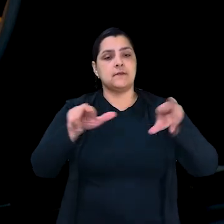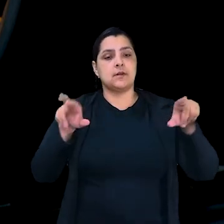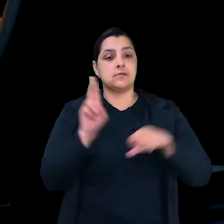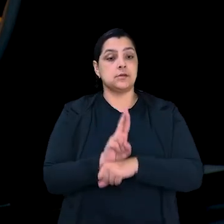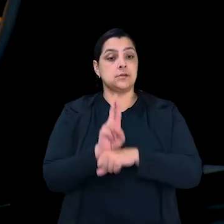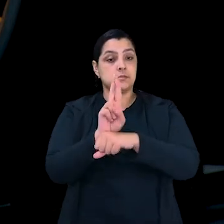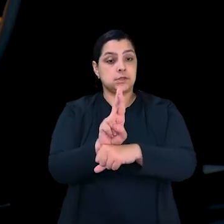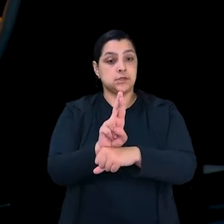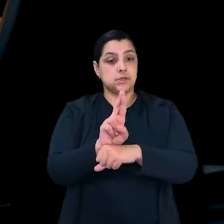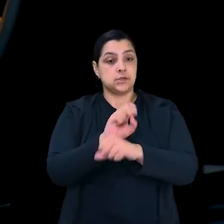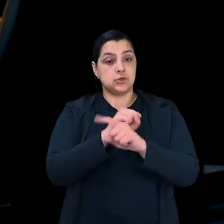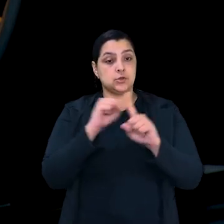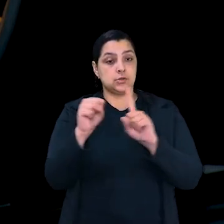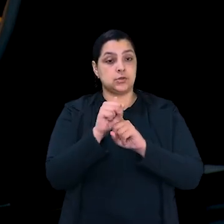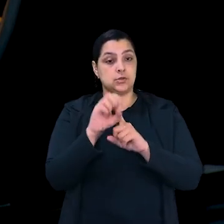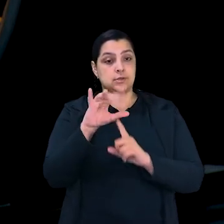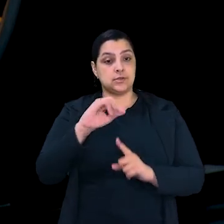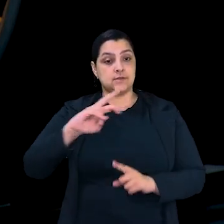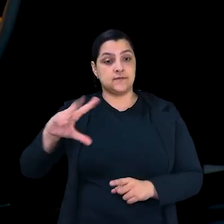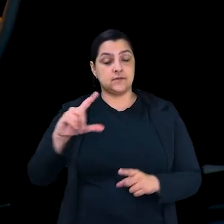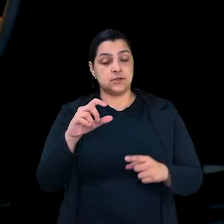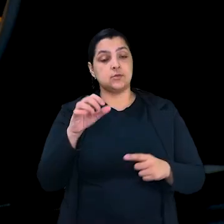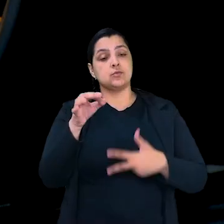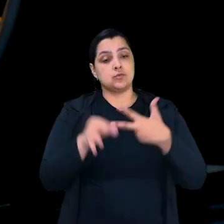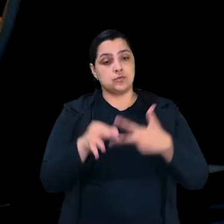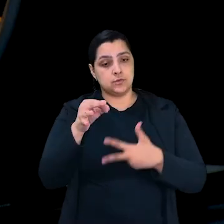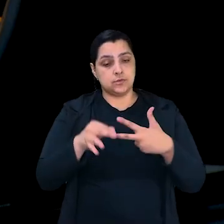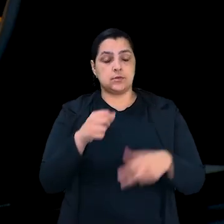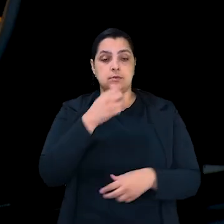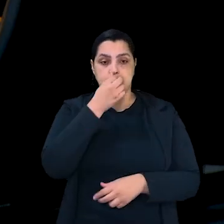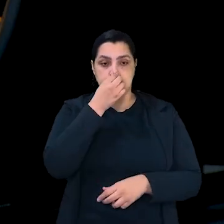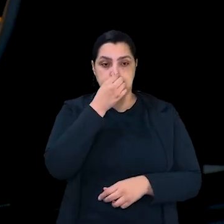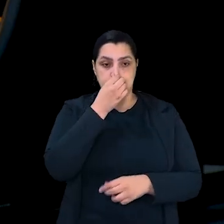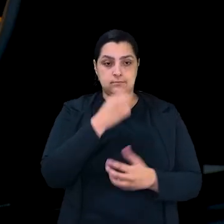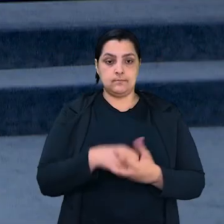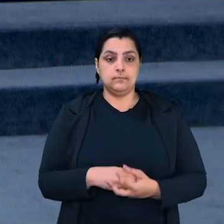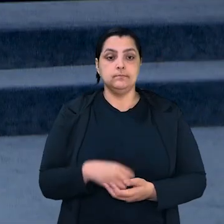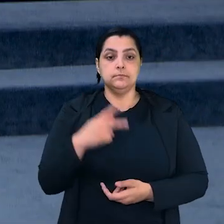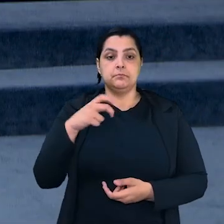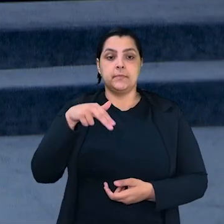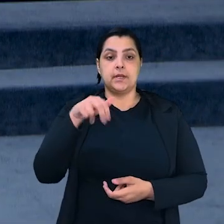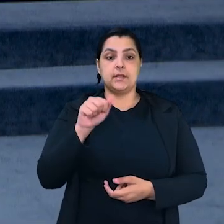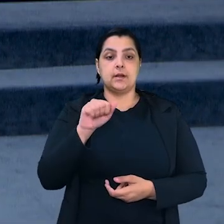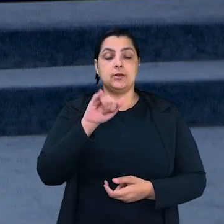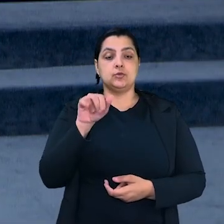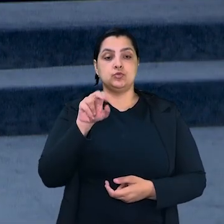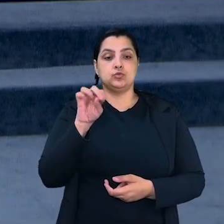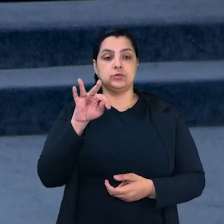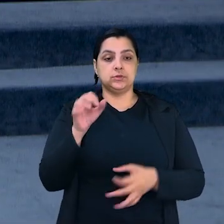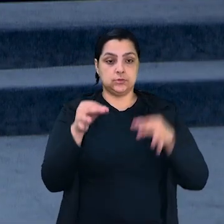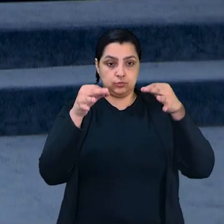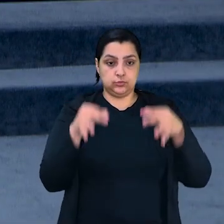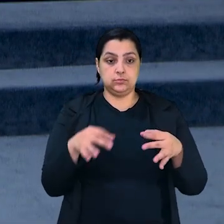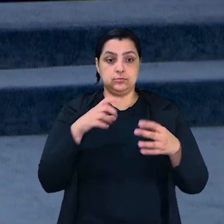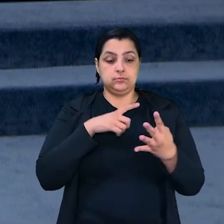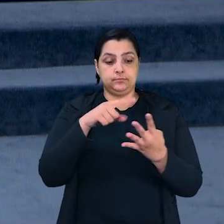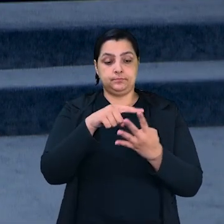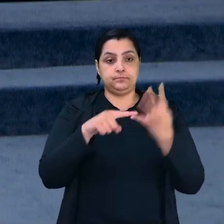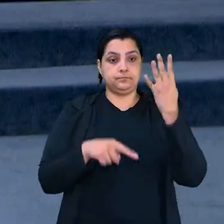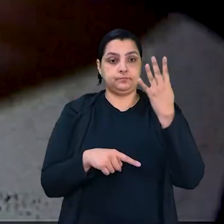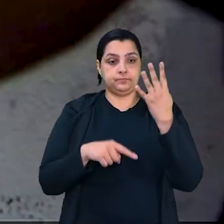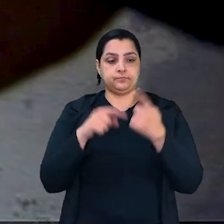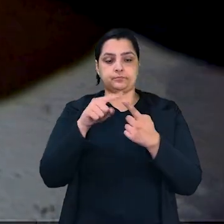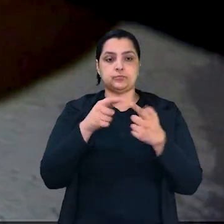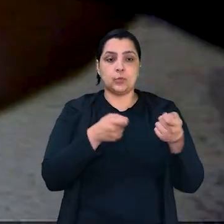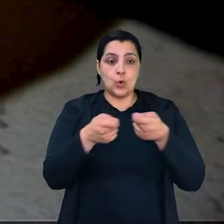por diversos representantes da sociedade civil e do Poder Judiciário. O Pena Justa tem 4 eixos